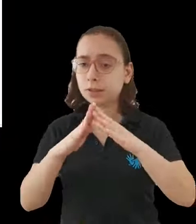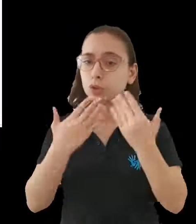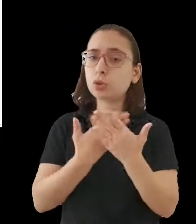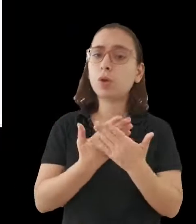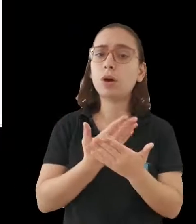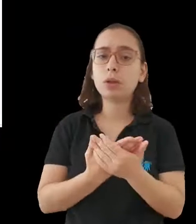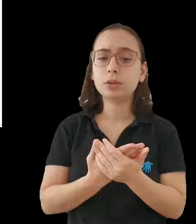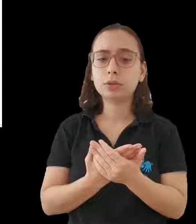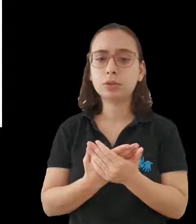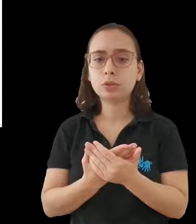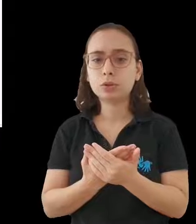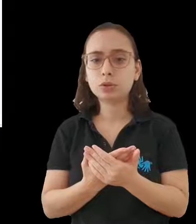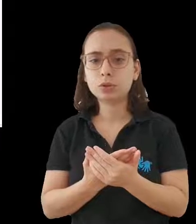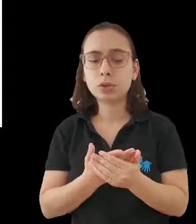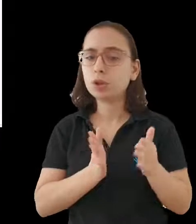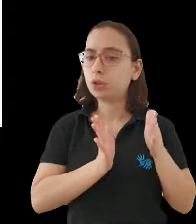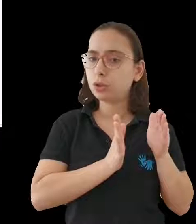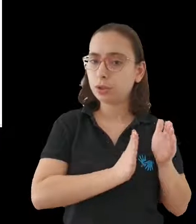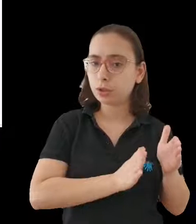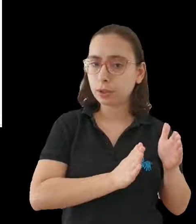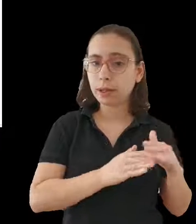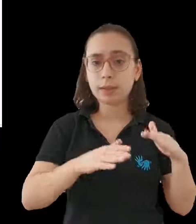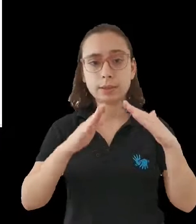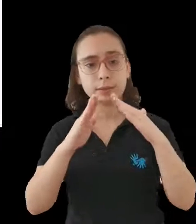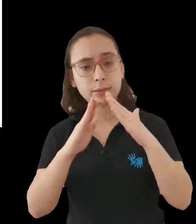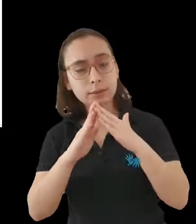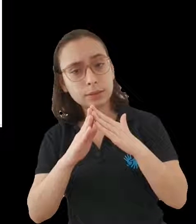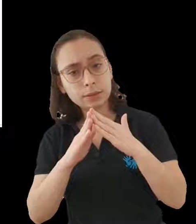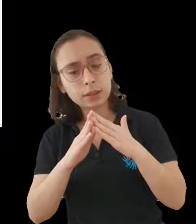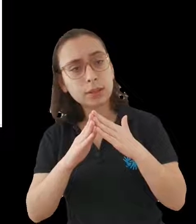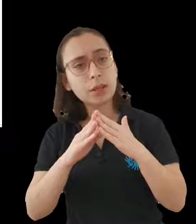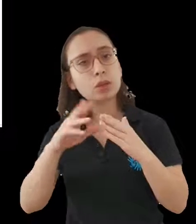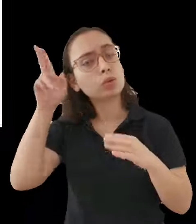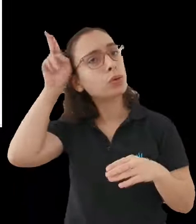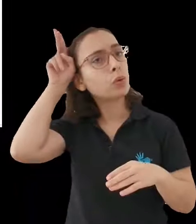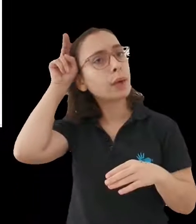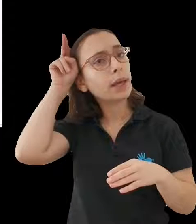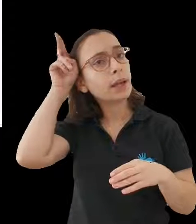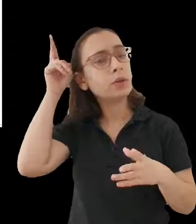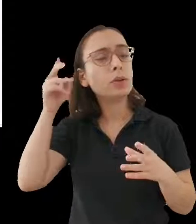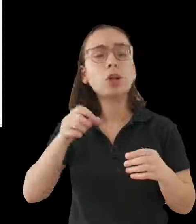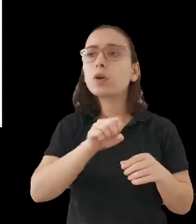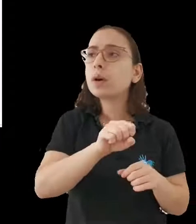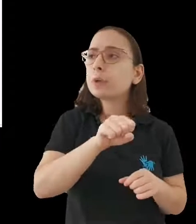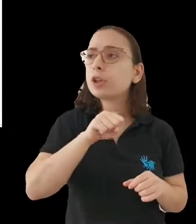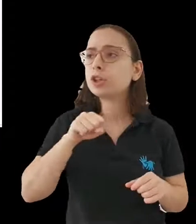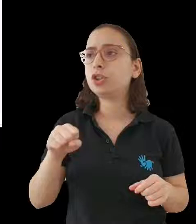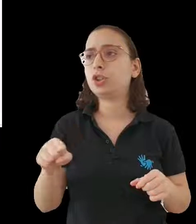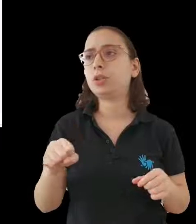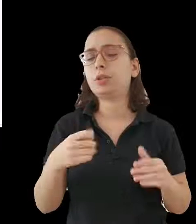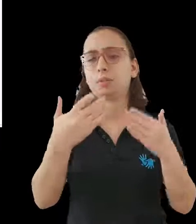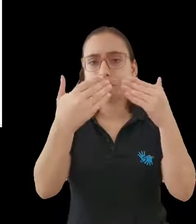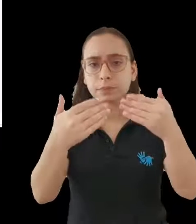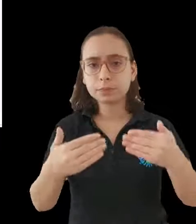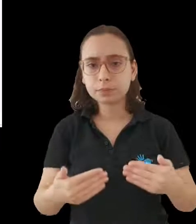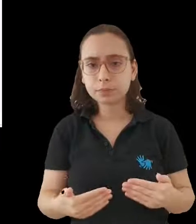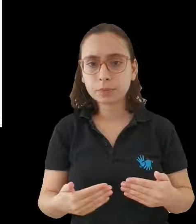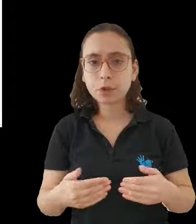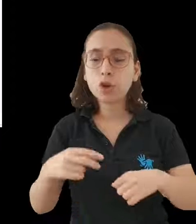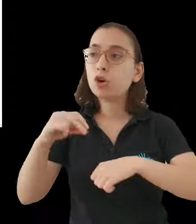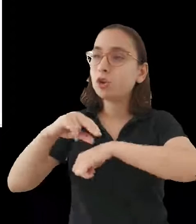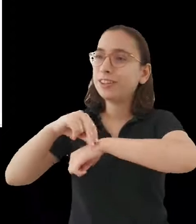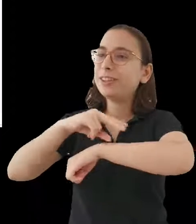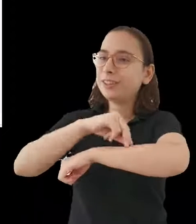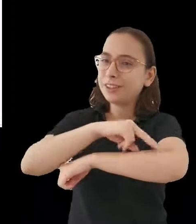as escolas. Então, de um lado é a casinha do coelho com a portinha, aqui